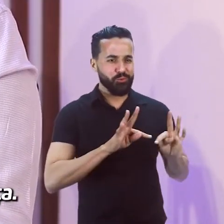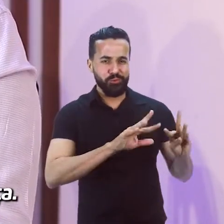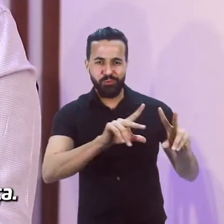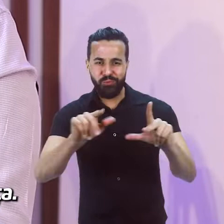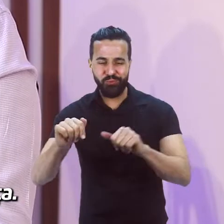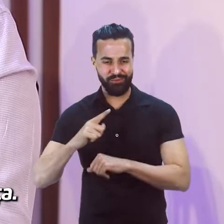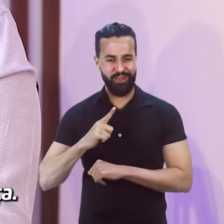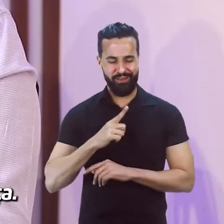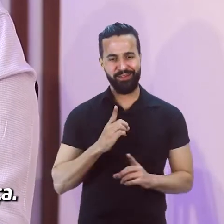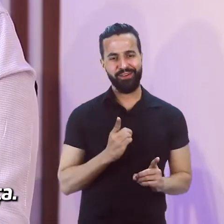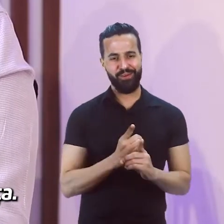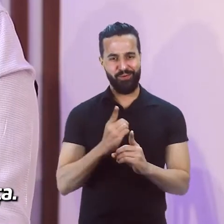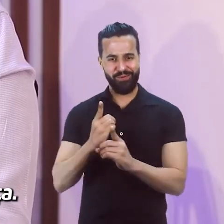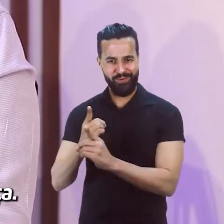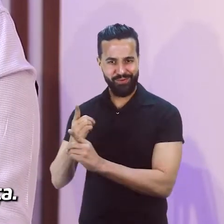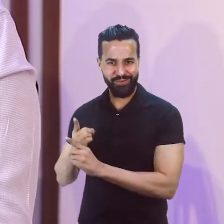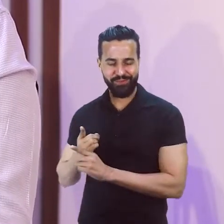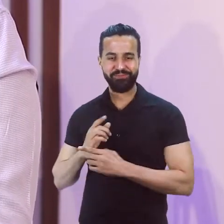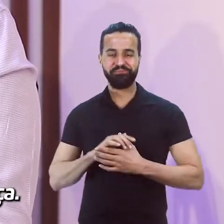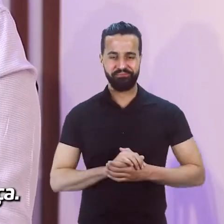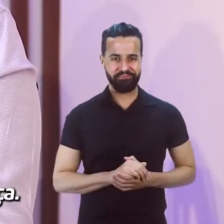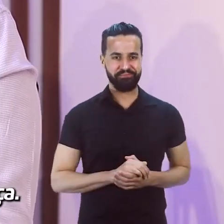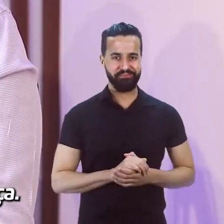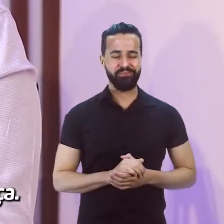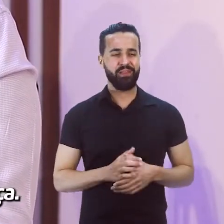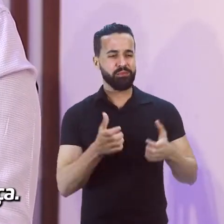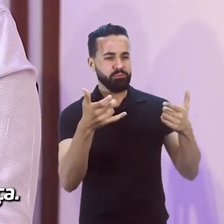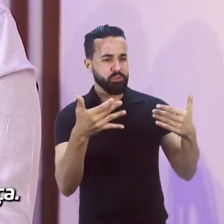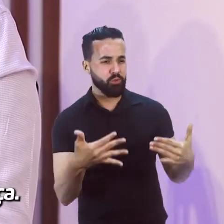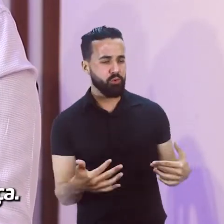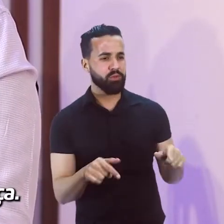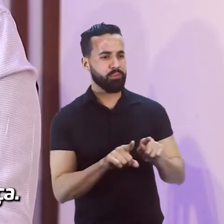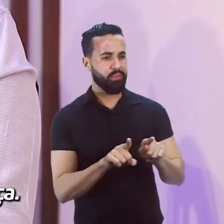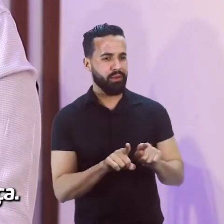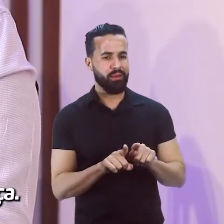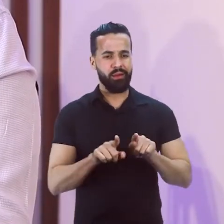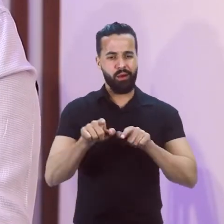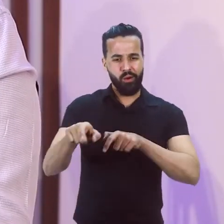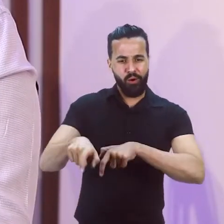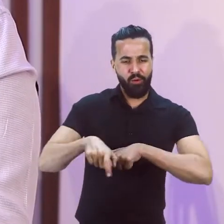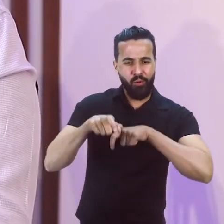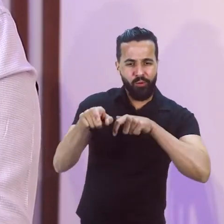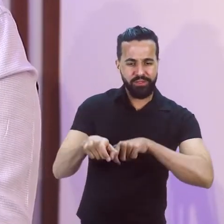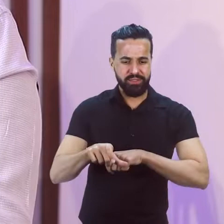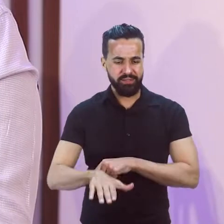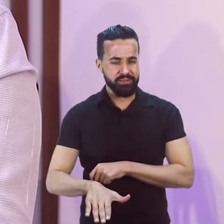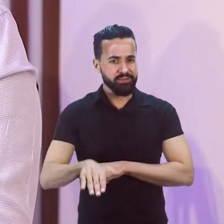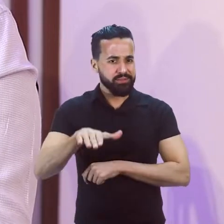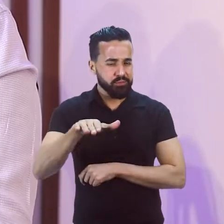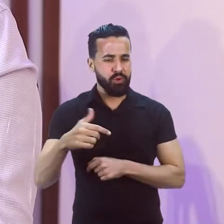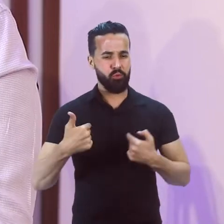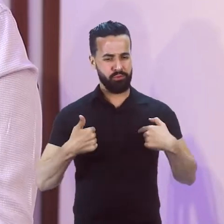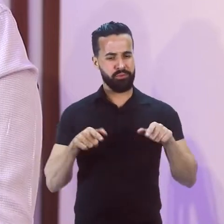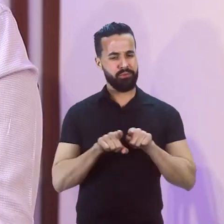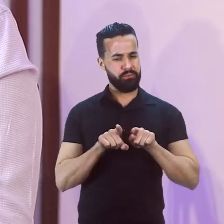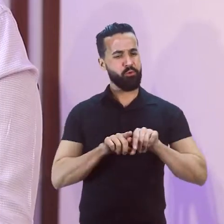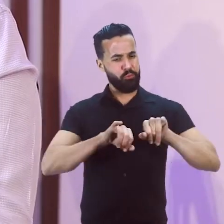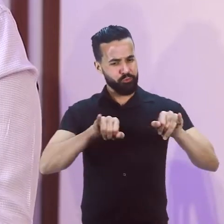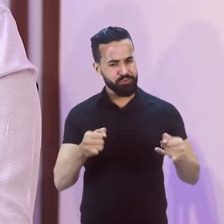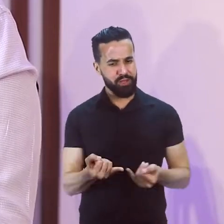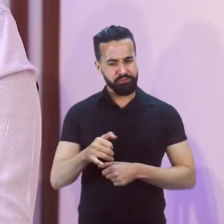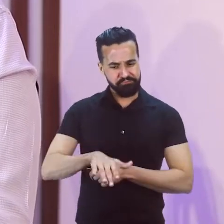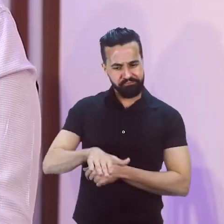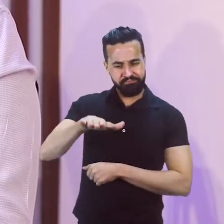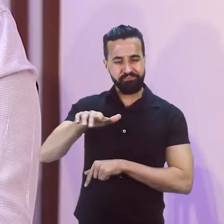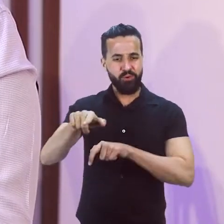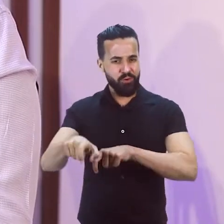você falava que você cresceu na roça. Eu também tive essa oportunidade de crescer na roça, a gente aprende muito. E hoje as